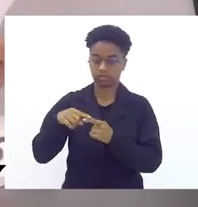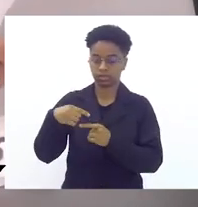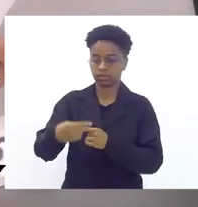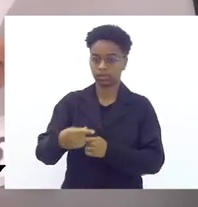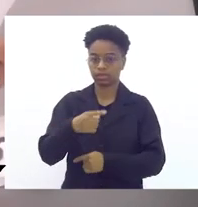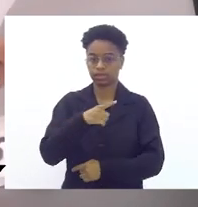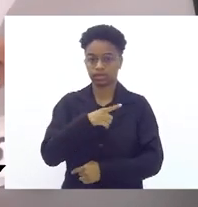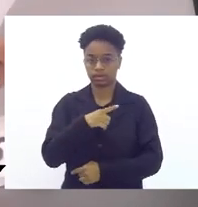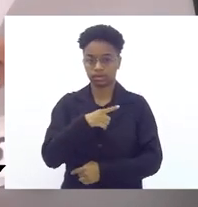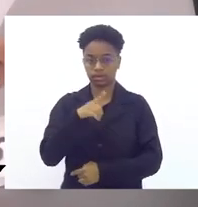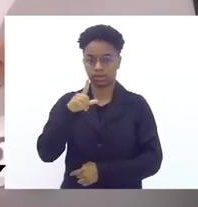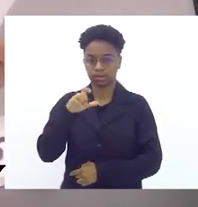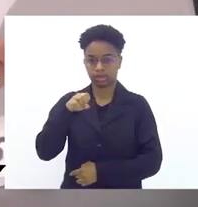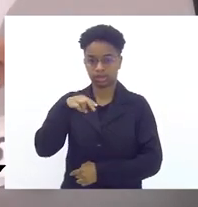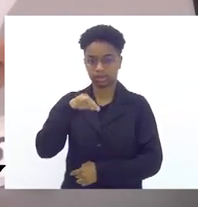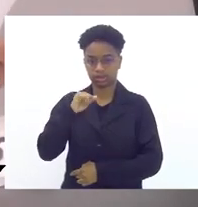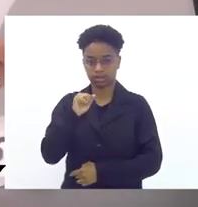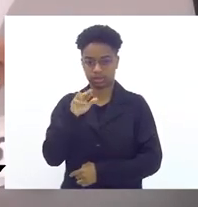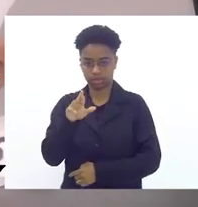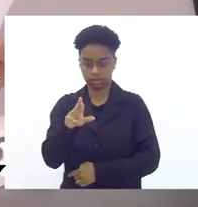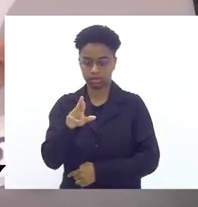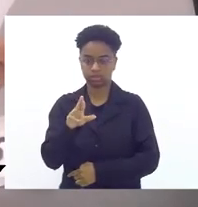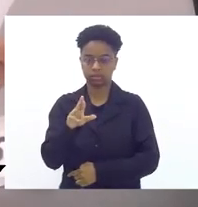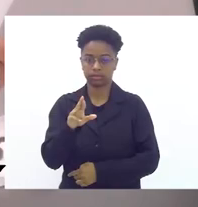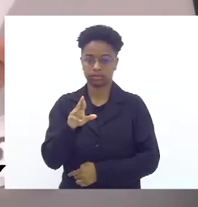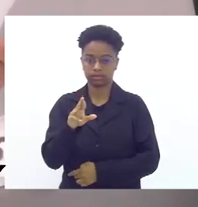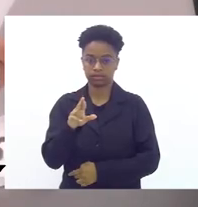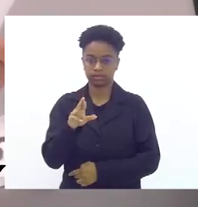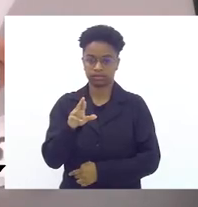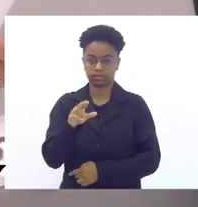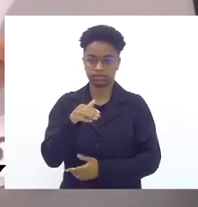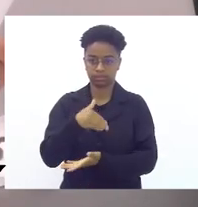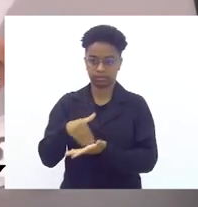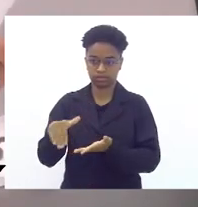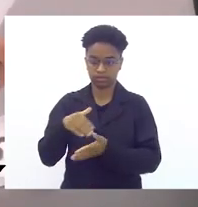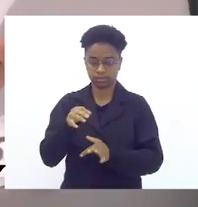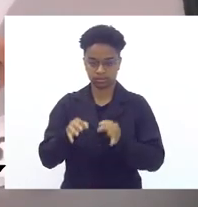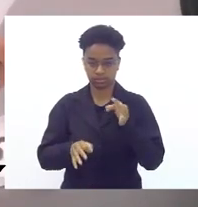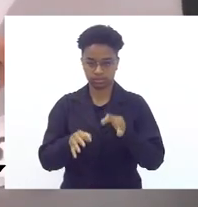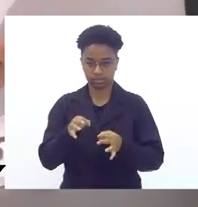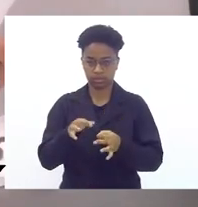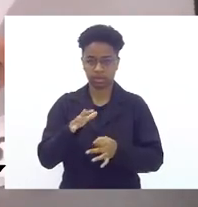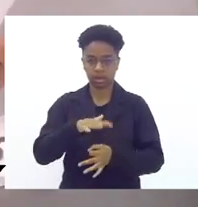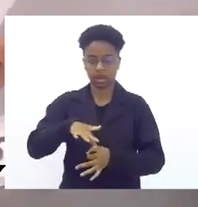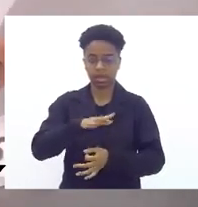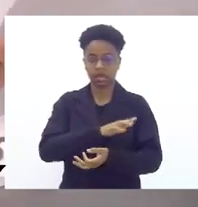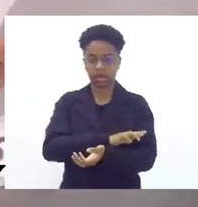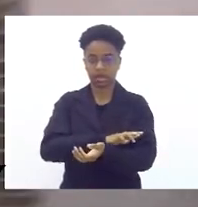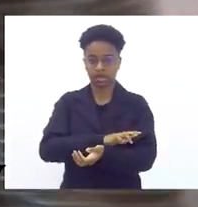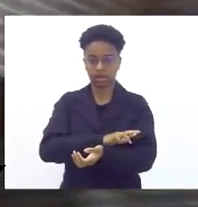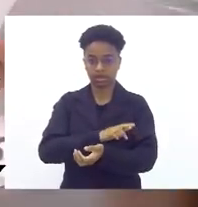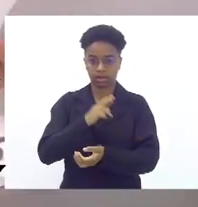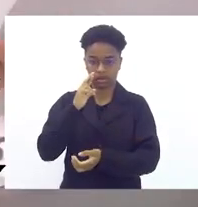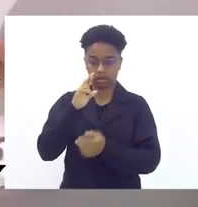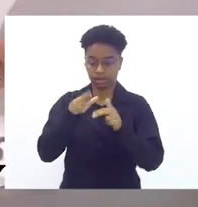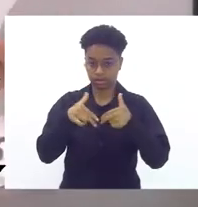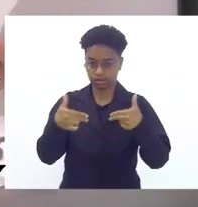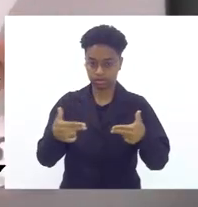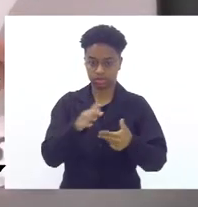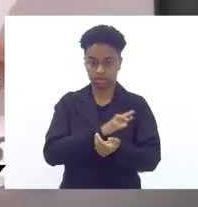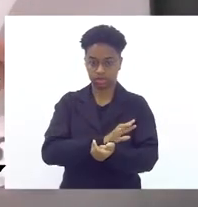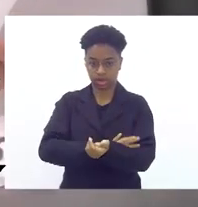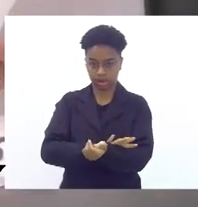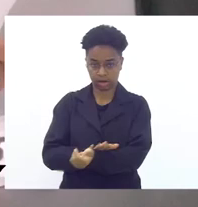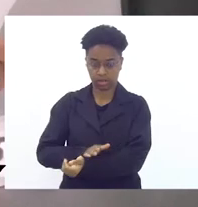temos Lenir Claudino né secretária jurídica de raça etnia o Jeff Amadeus